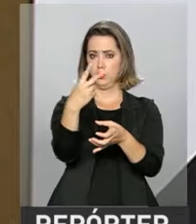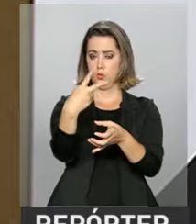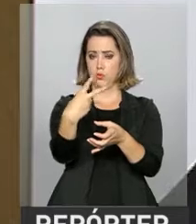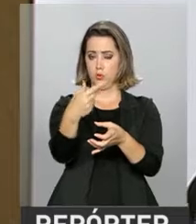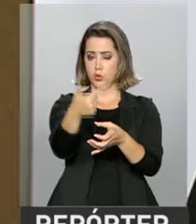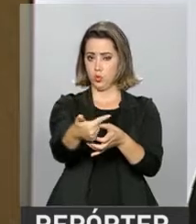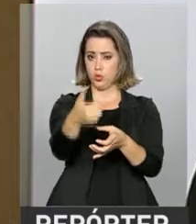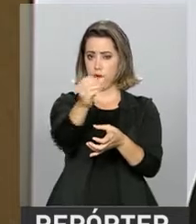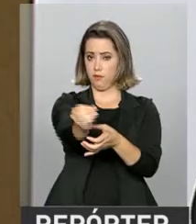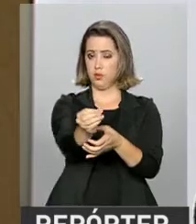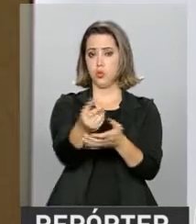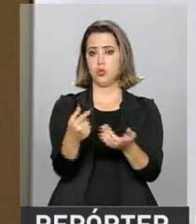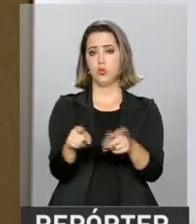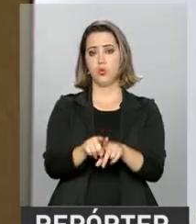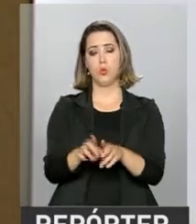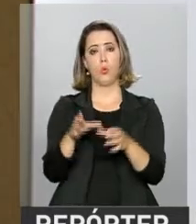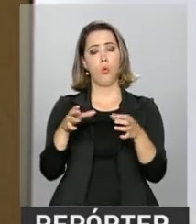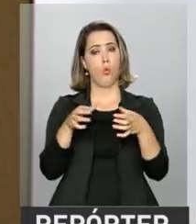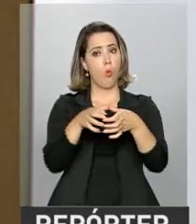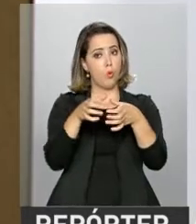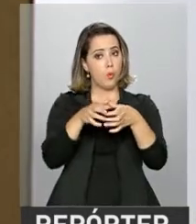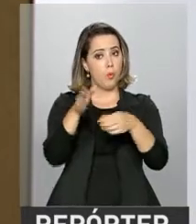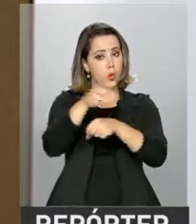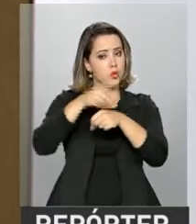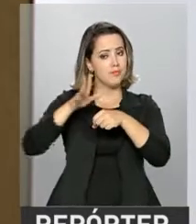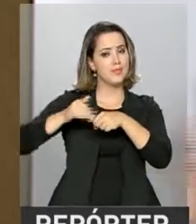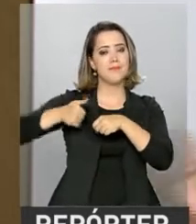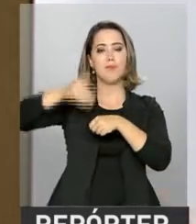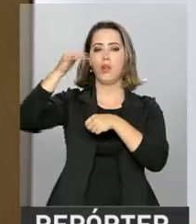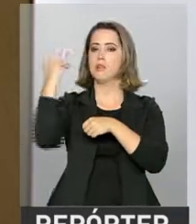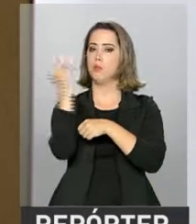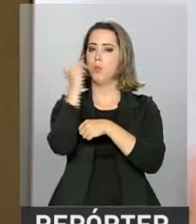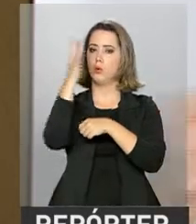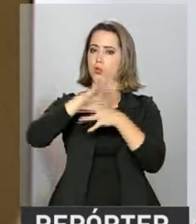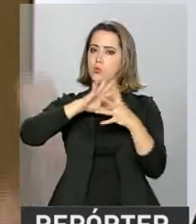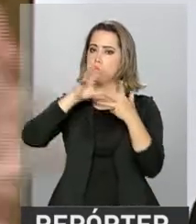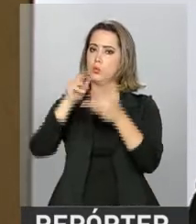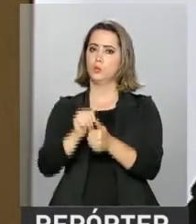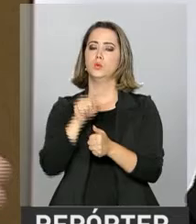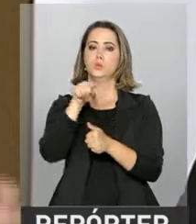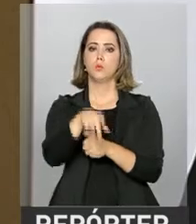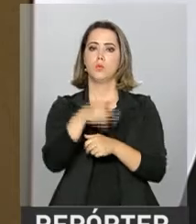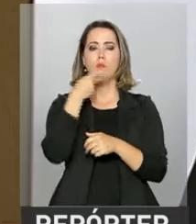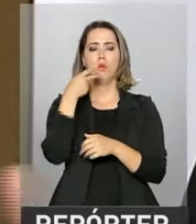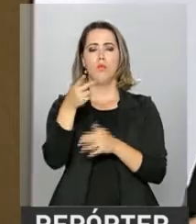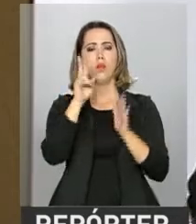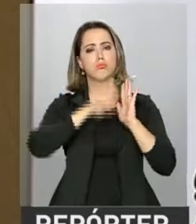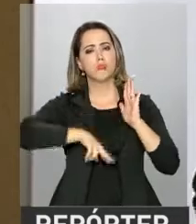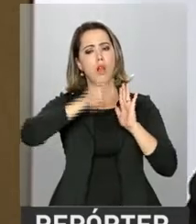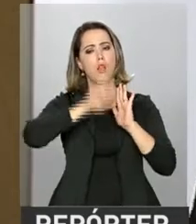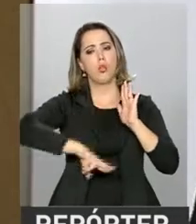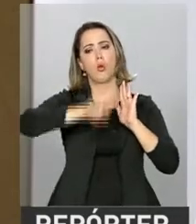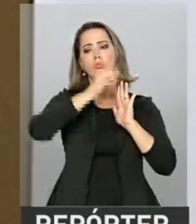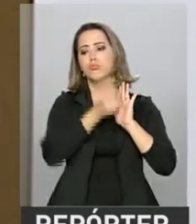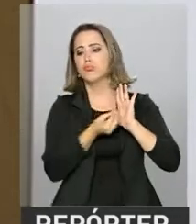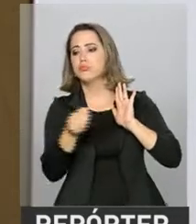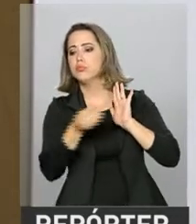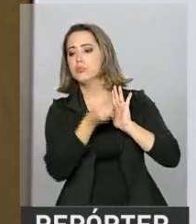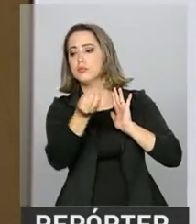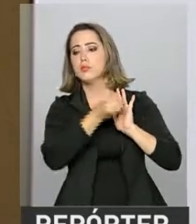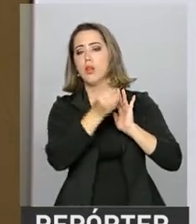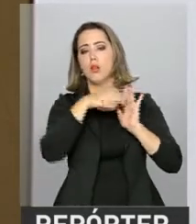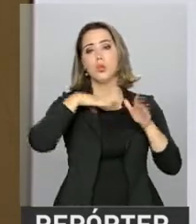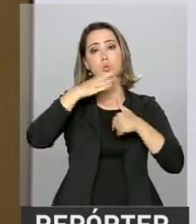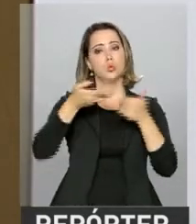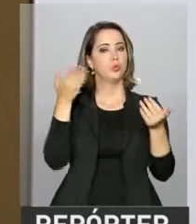20 economias mais relevantes do mundo. E que aí estaremos fazendo um relato exatamente de todo esse processo